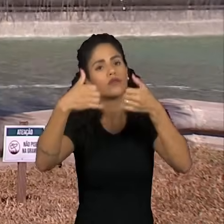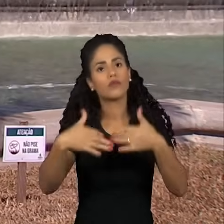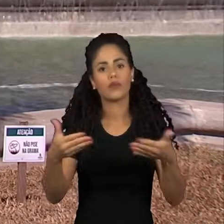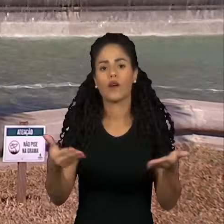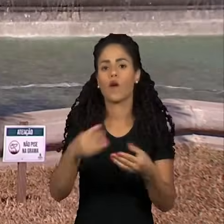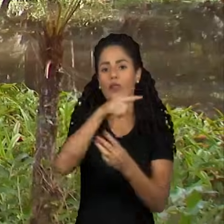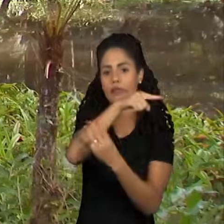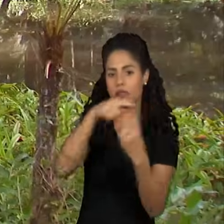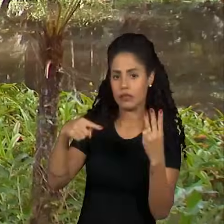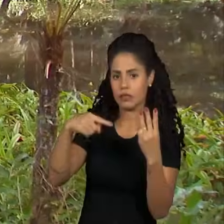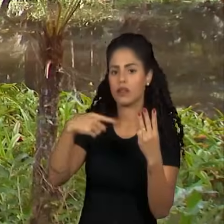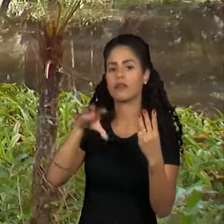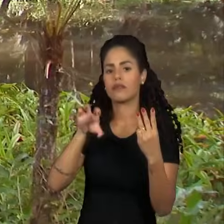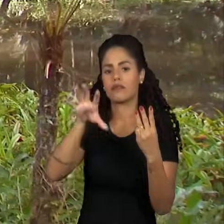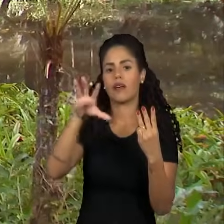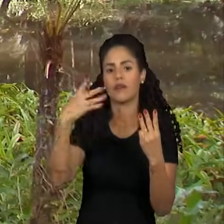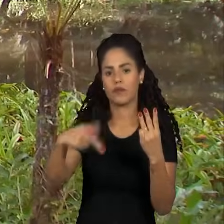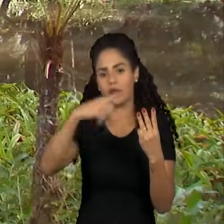nesses 3 estados.